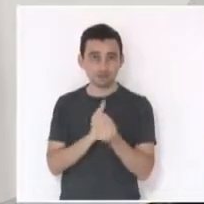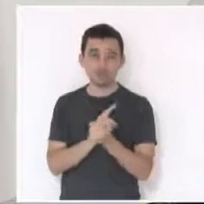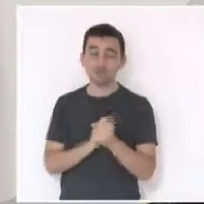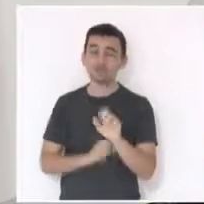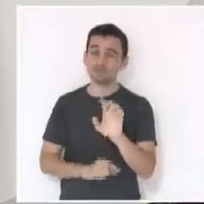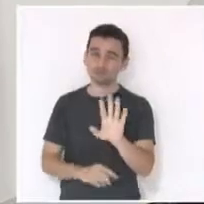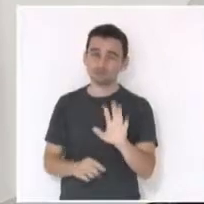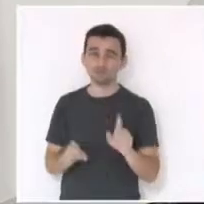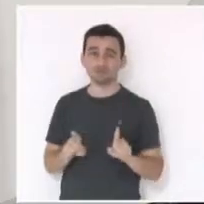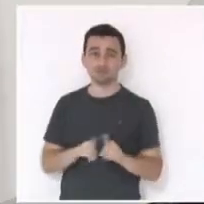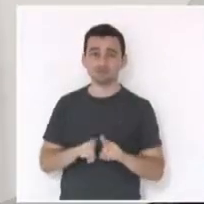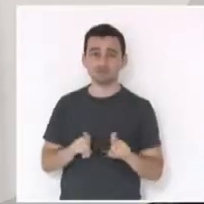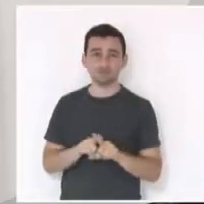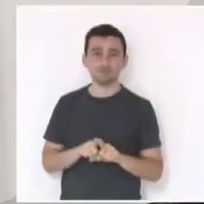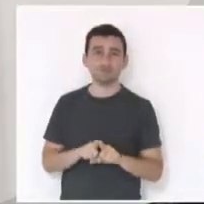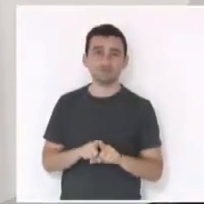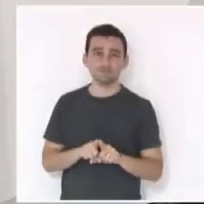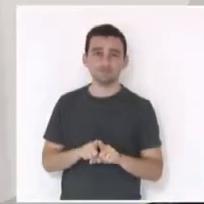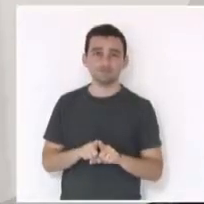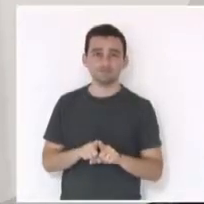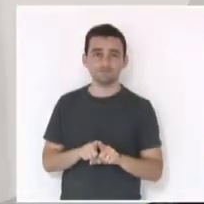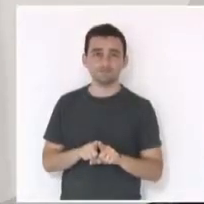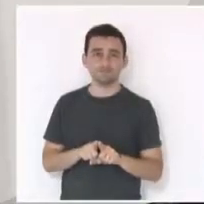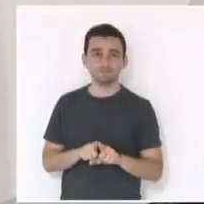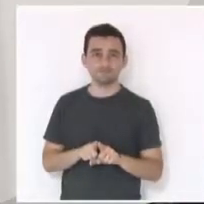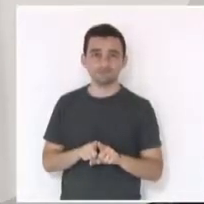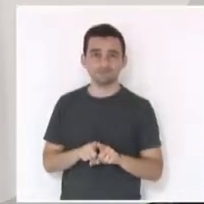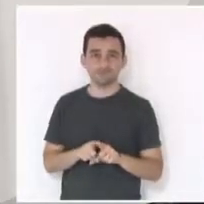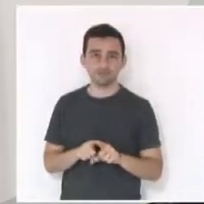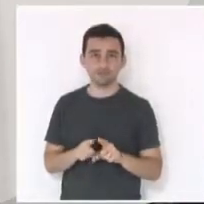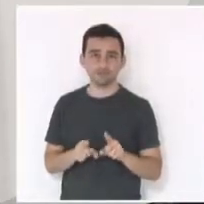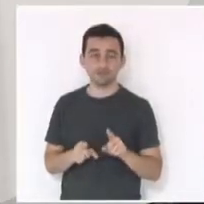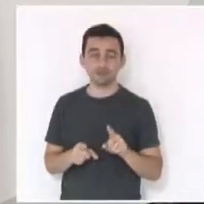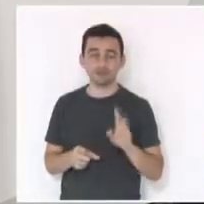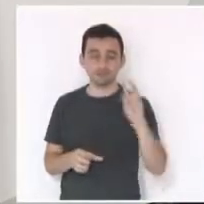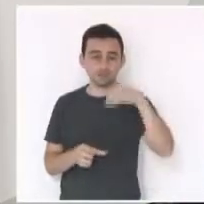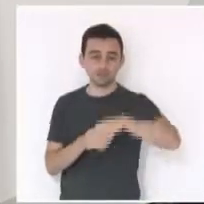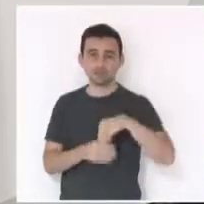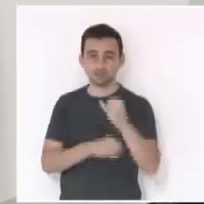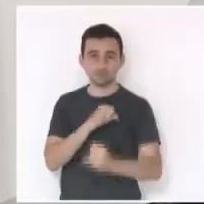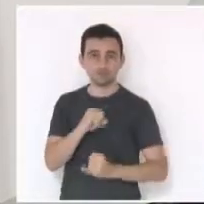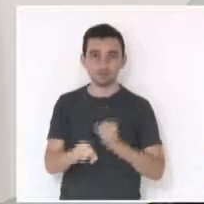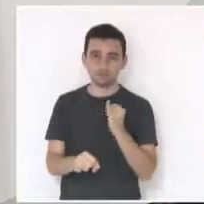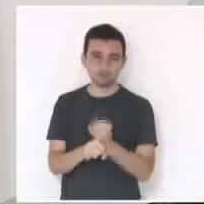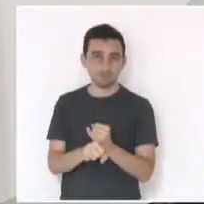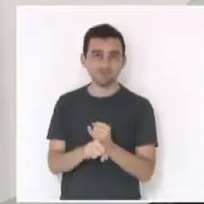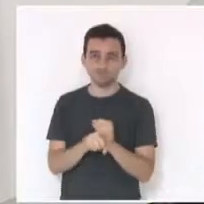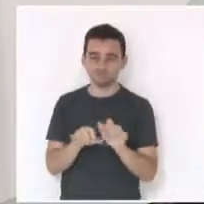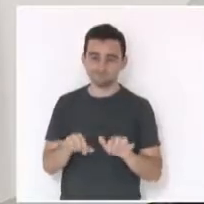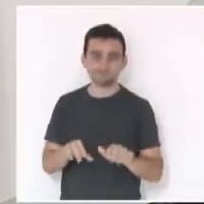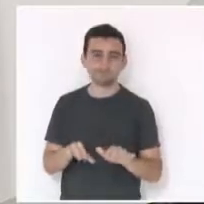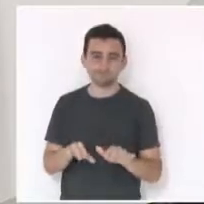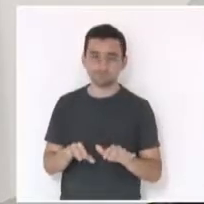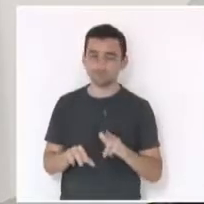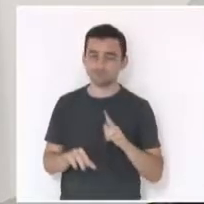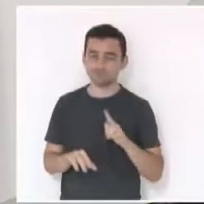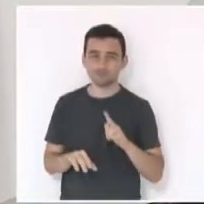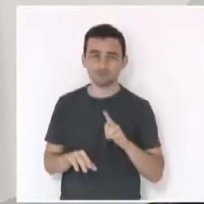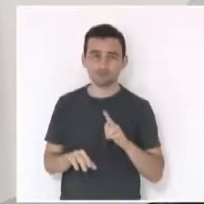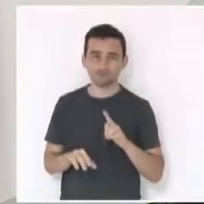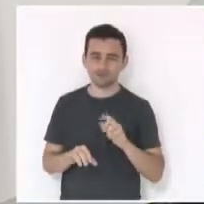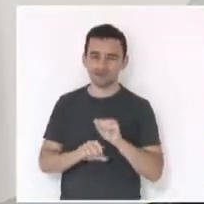ela avança também no ambiente virtual e tá Clara tá